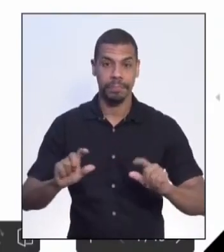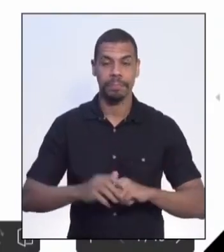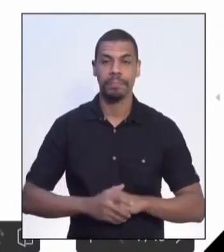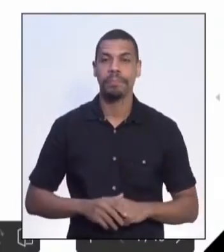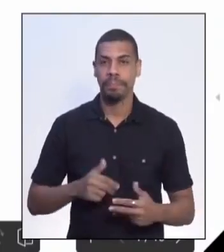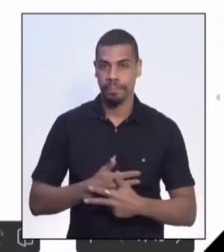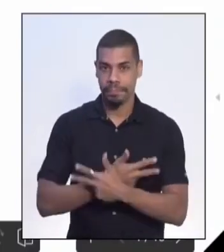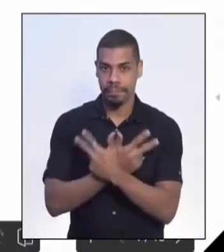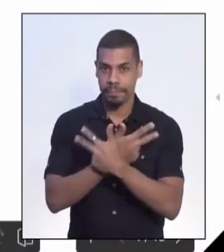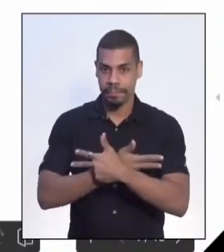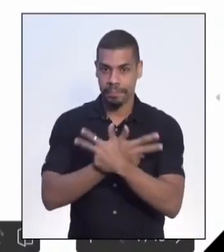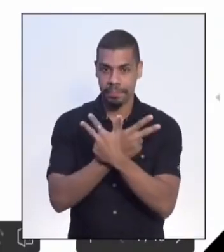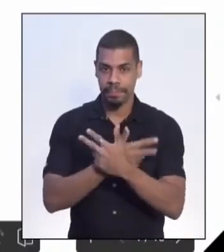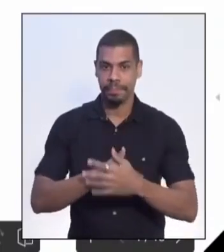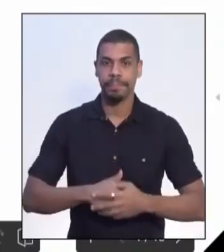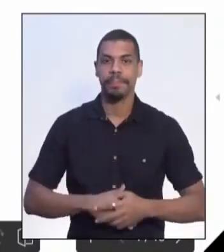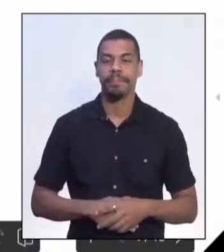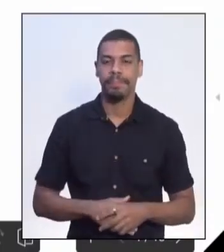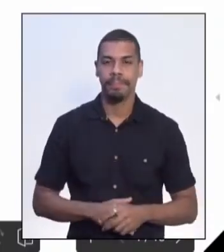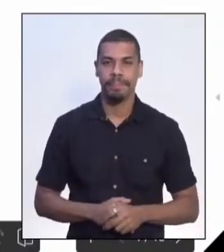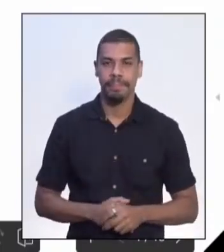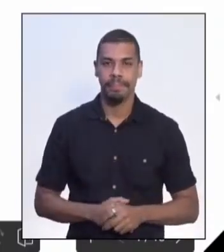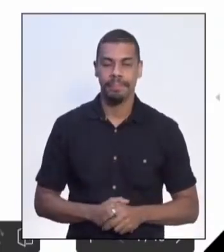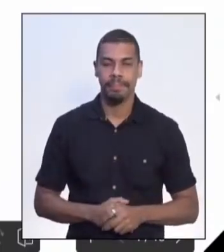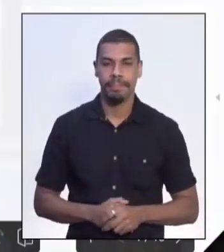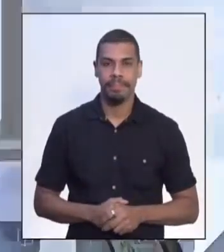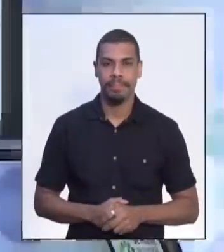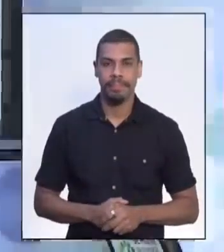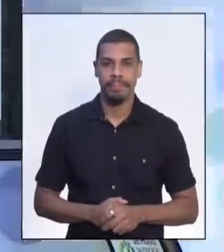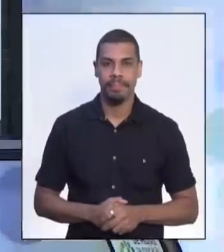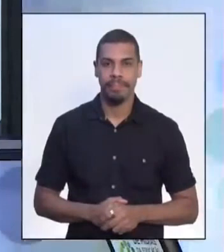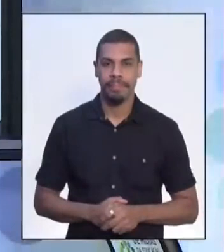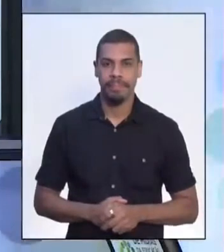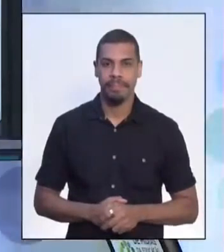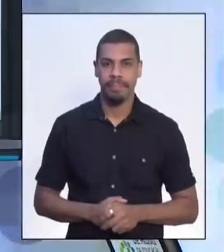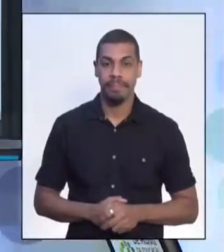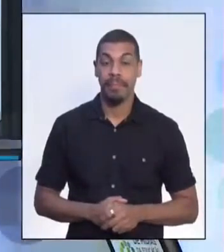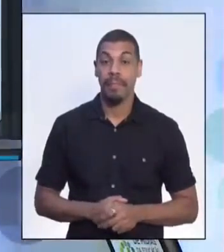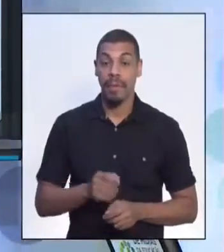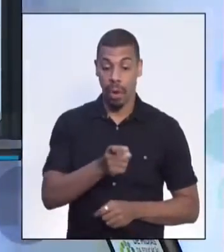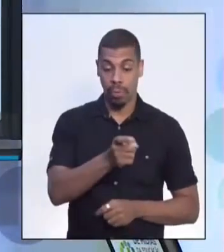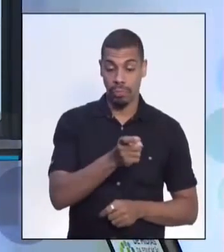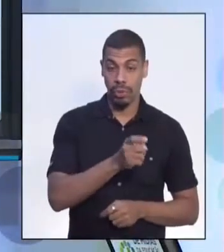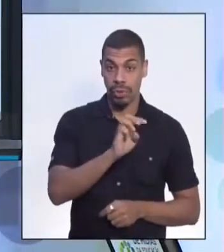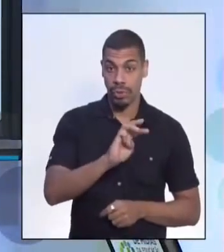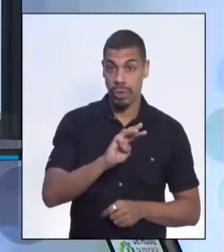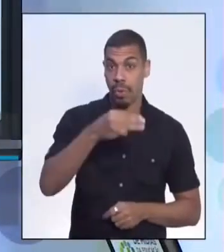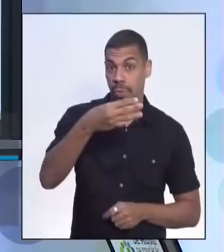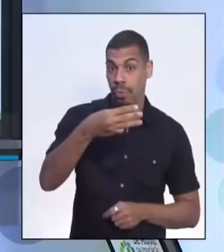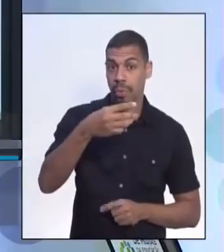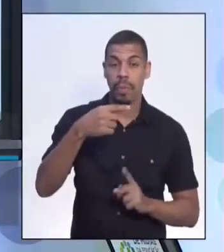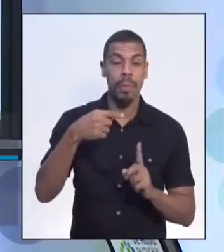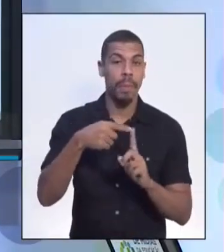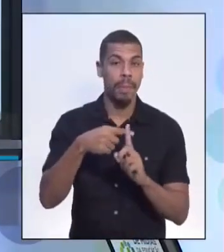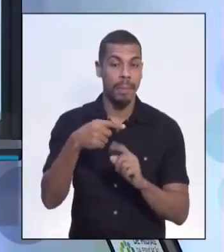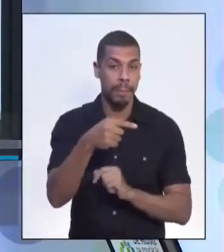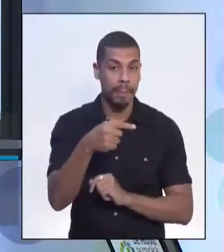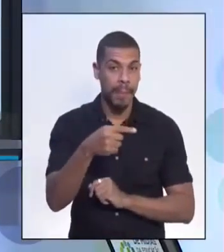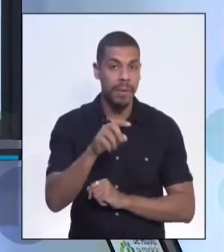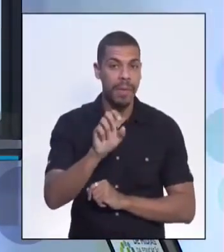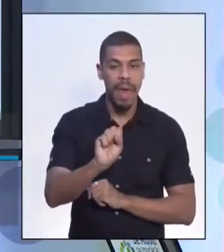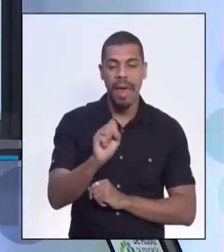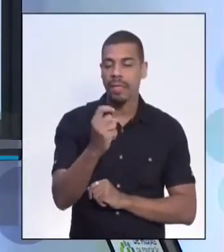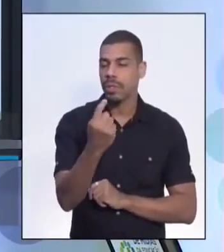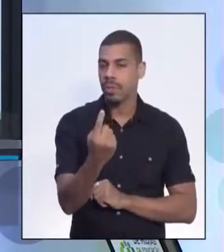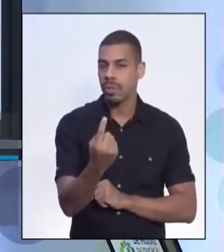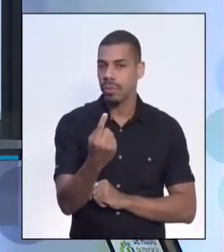equação. Esse x ficou muito feio, então eu vou fazer de novo. X ao cubo menos S1